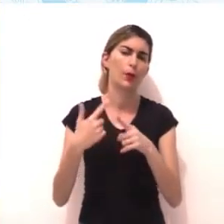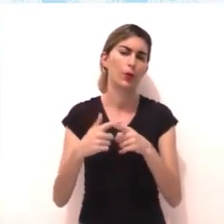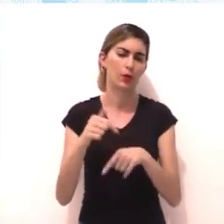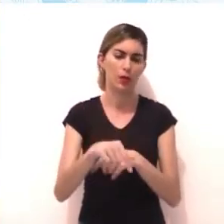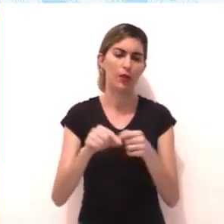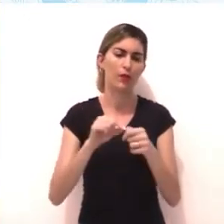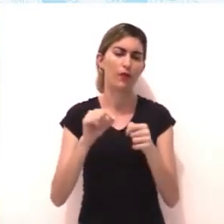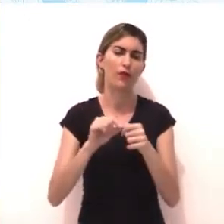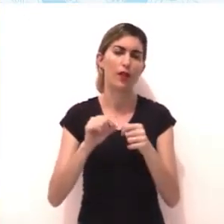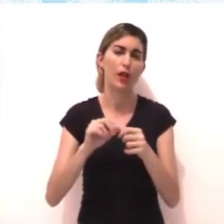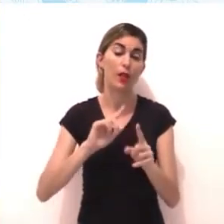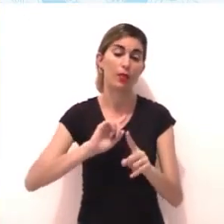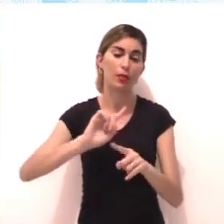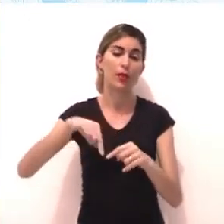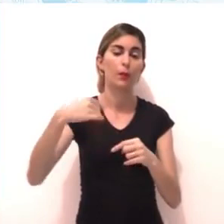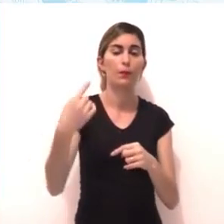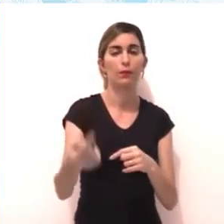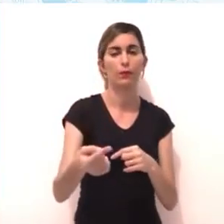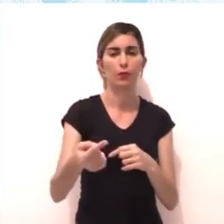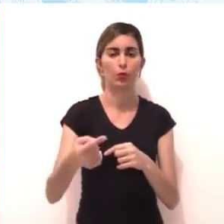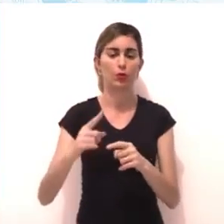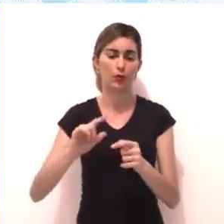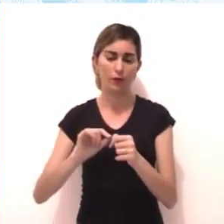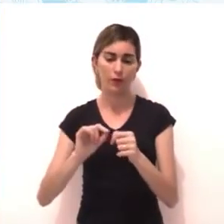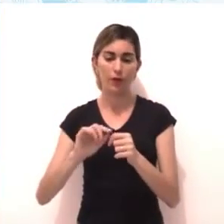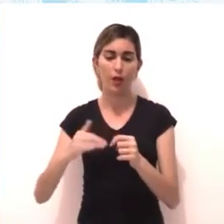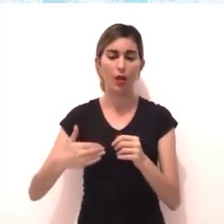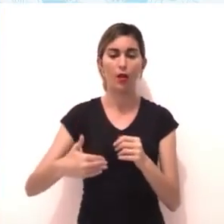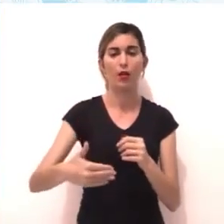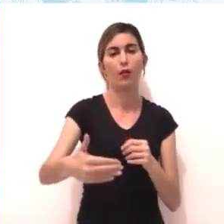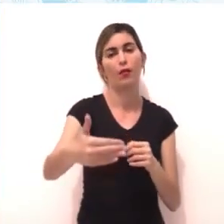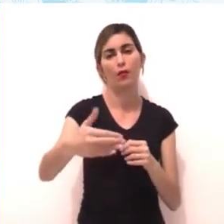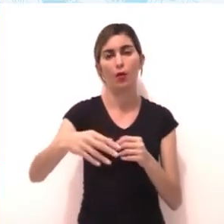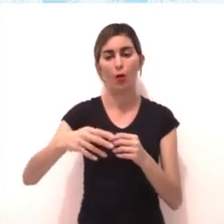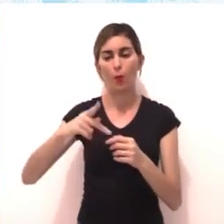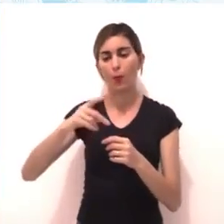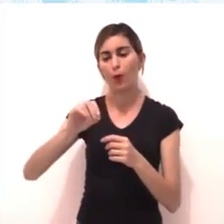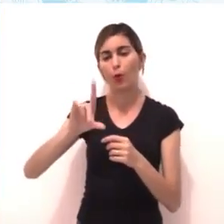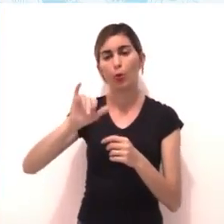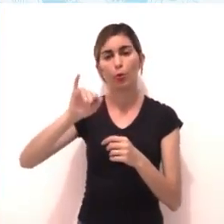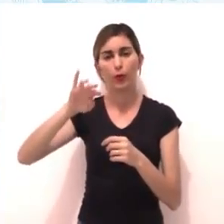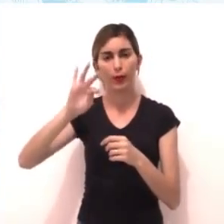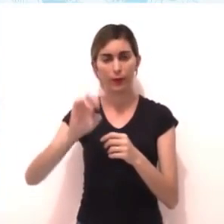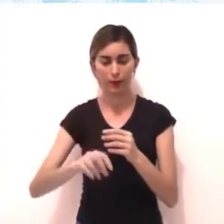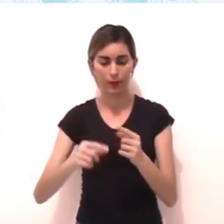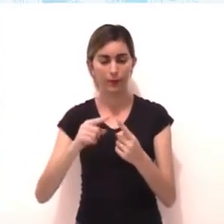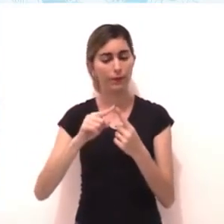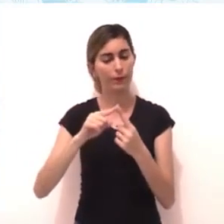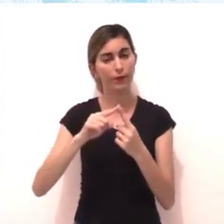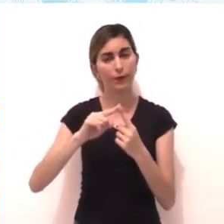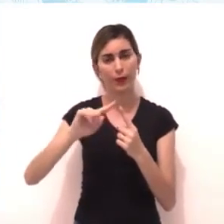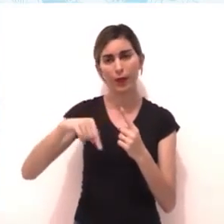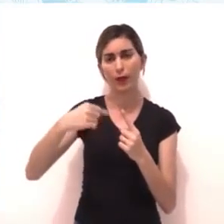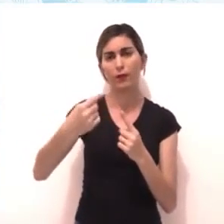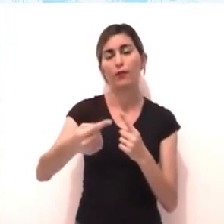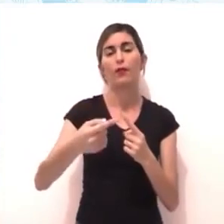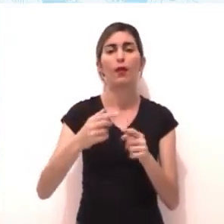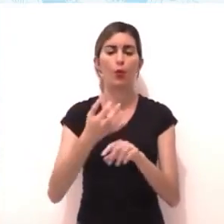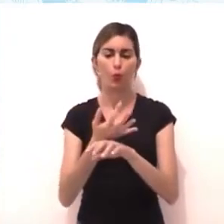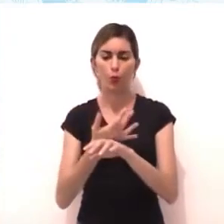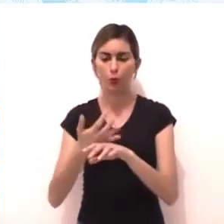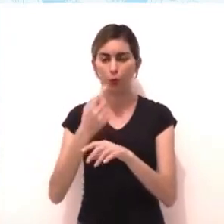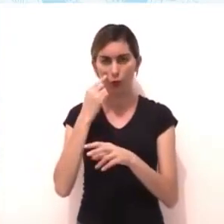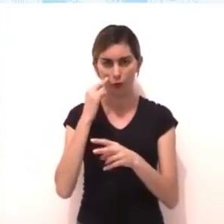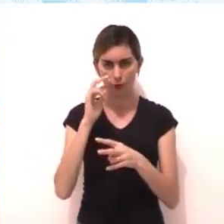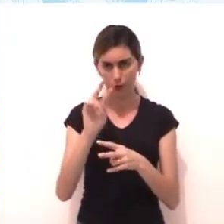se forma depois, ele se forma a partir de um poluente primário. Mas desses gases que